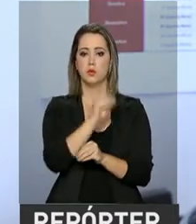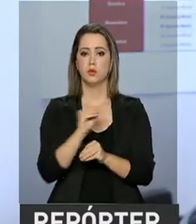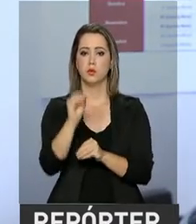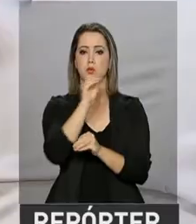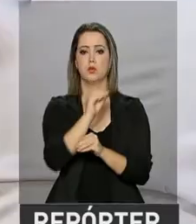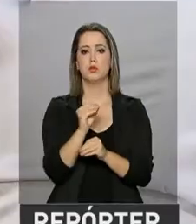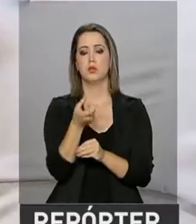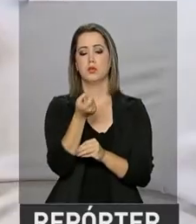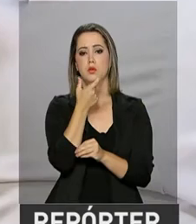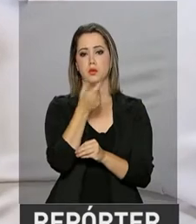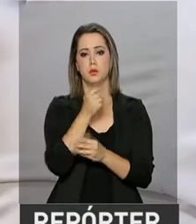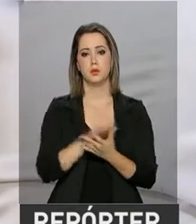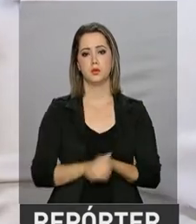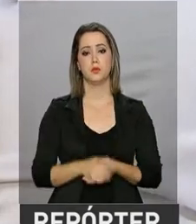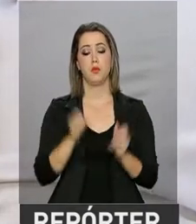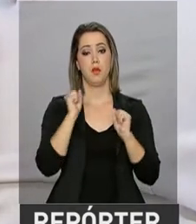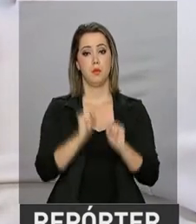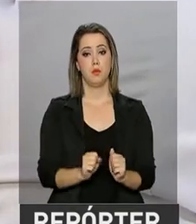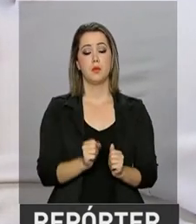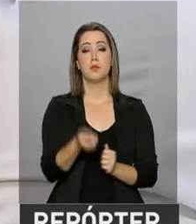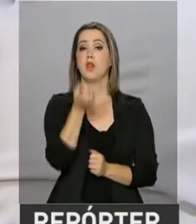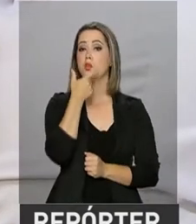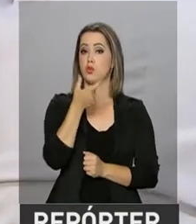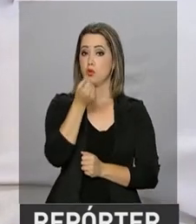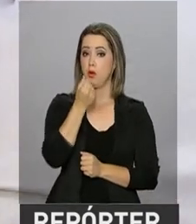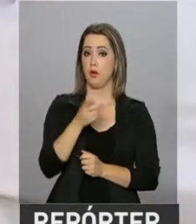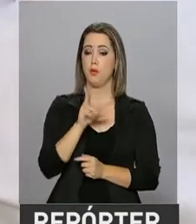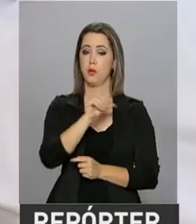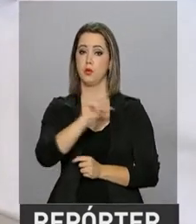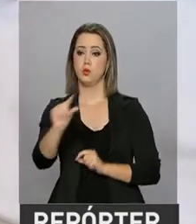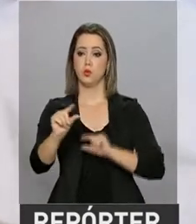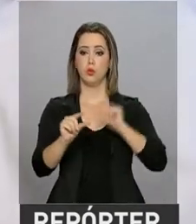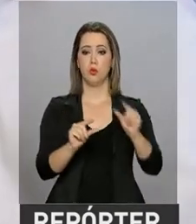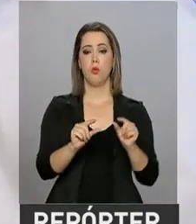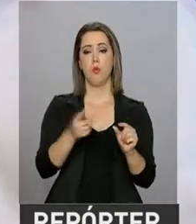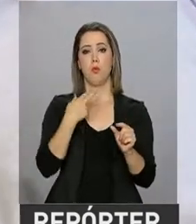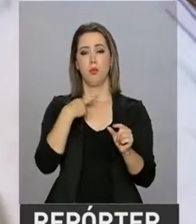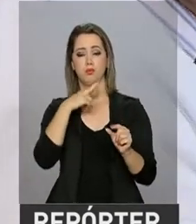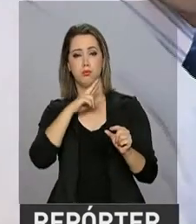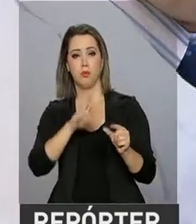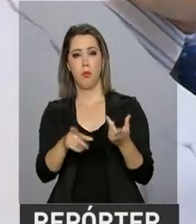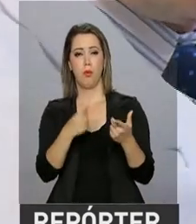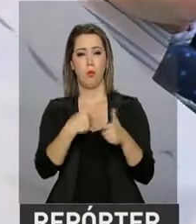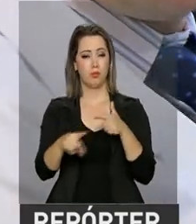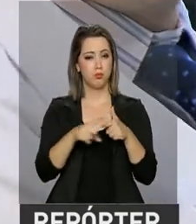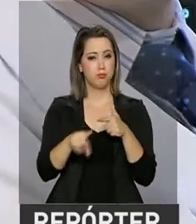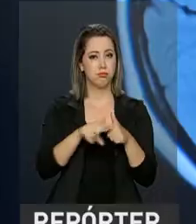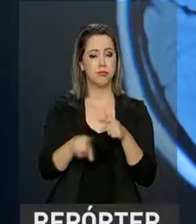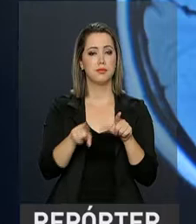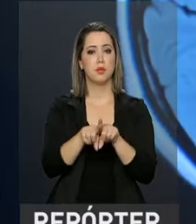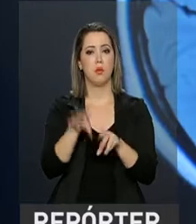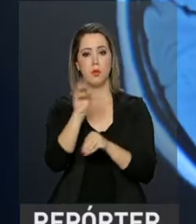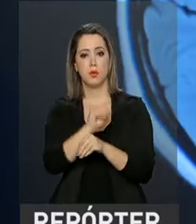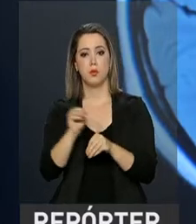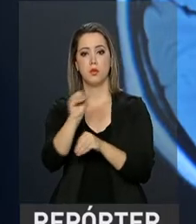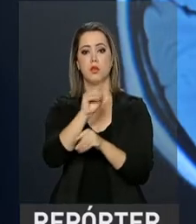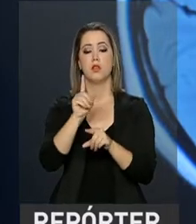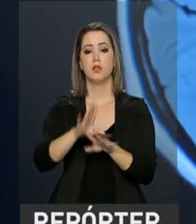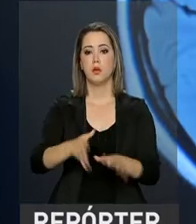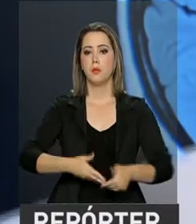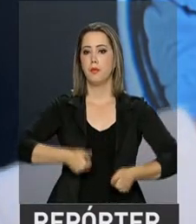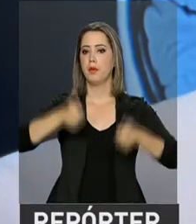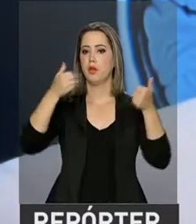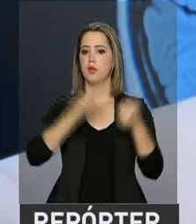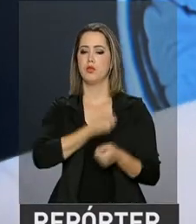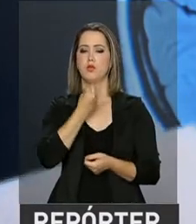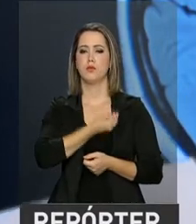esclerose múltipla. A possibilidade de um remédio oral e com poucos efeitos colaterais para tratar a esclerose múltipla é um ganho de qualidade de